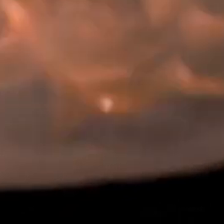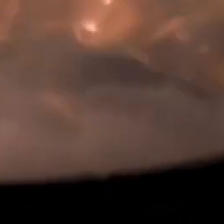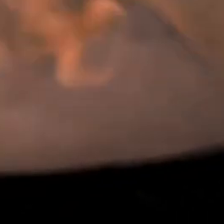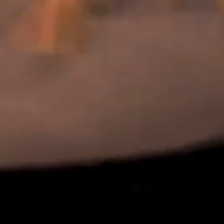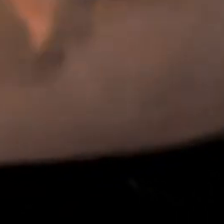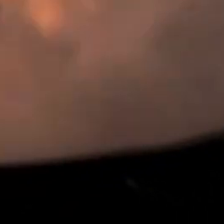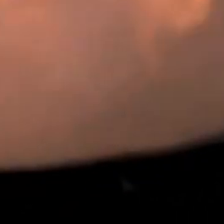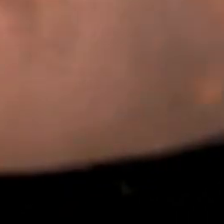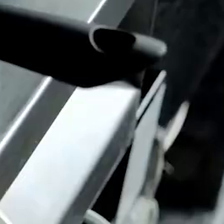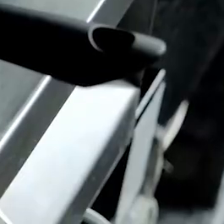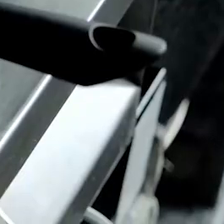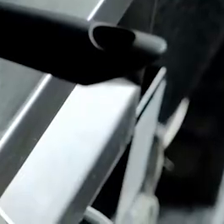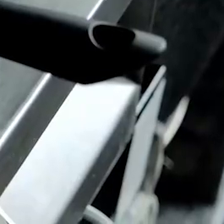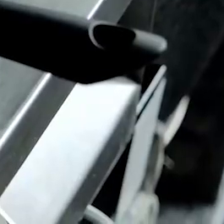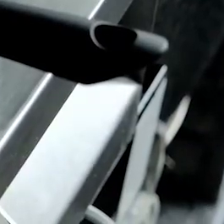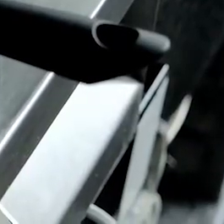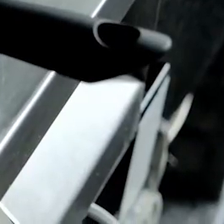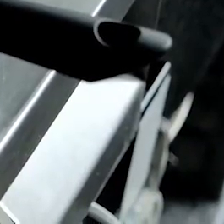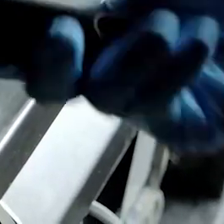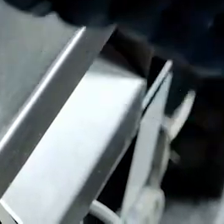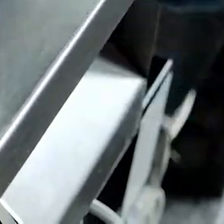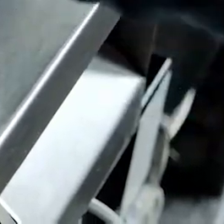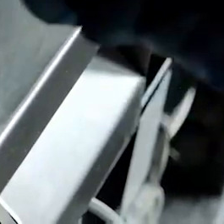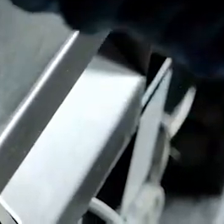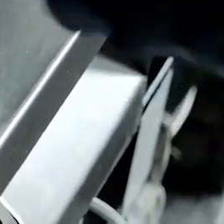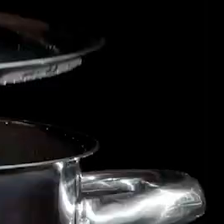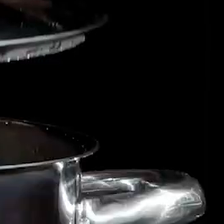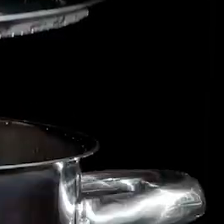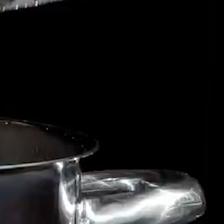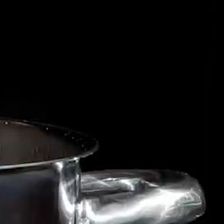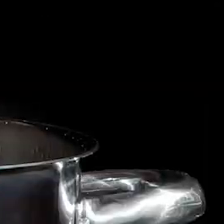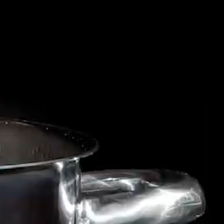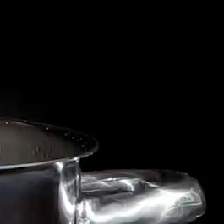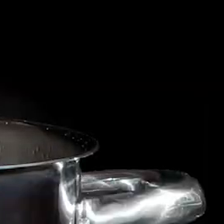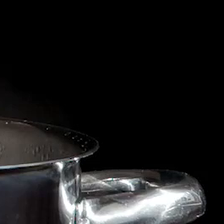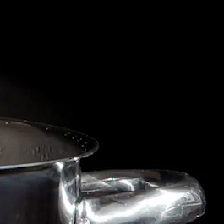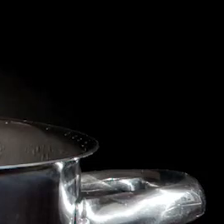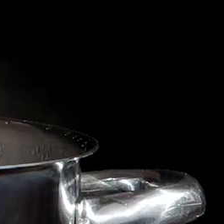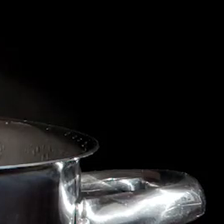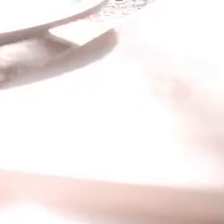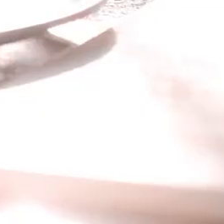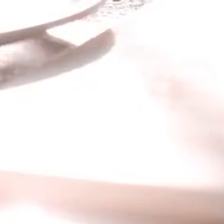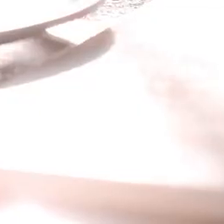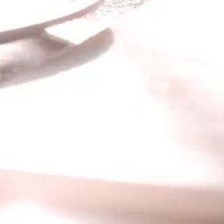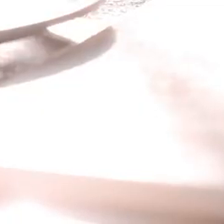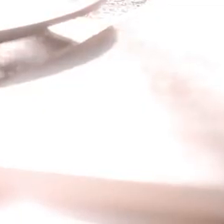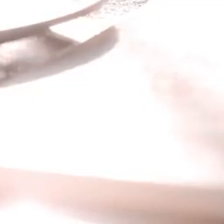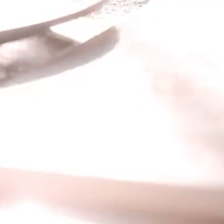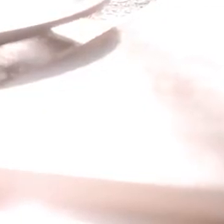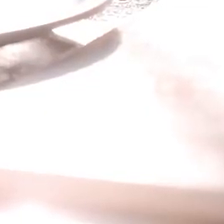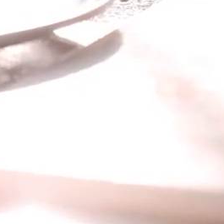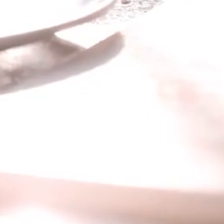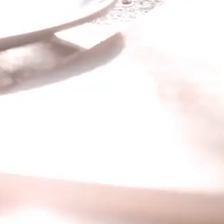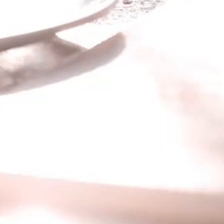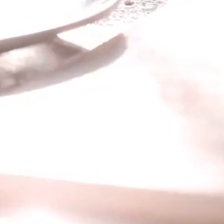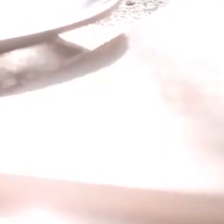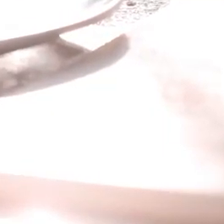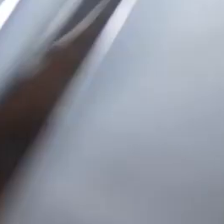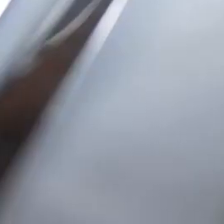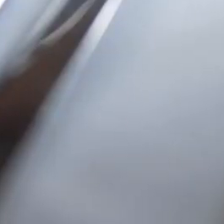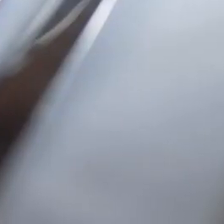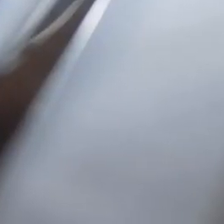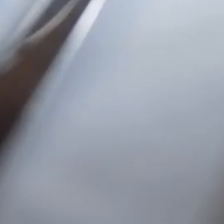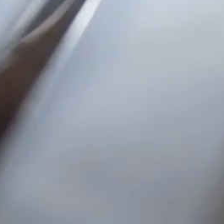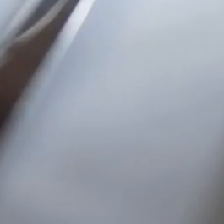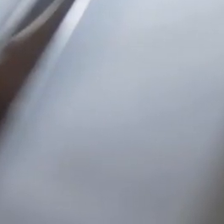Depois de sermos resgatados da embarcação, é hora de sentar à mesa. É hora de comer a comida boa, a